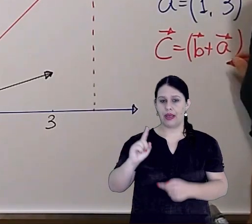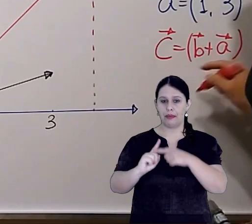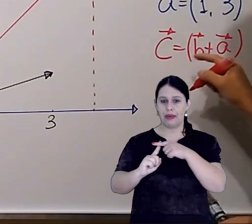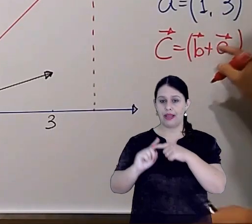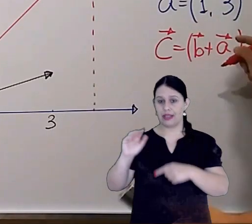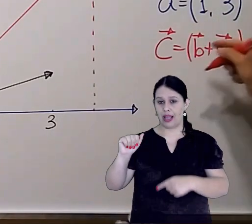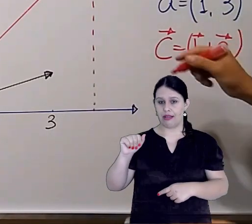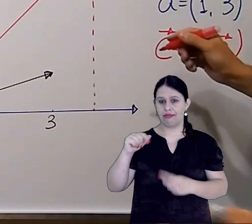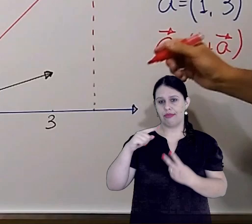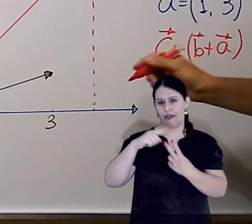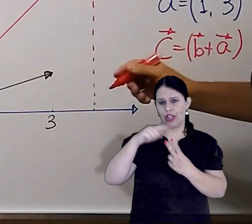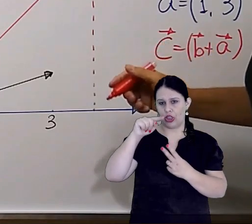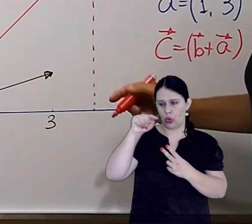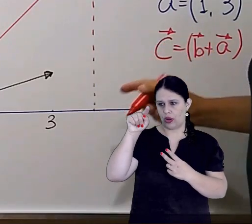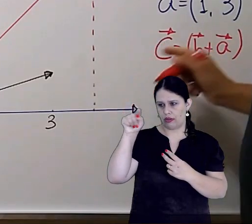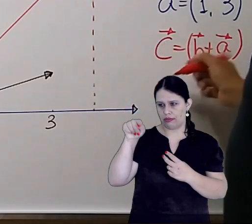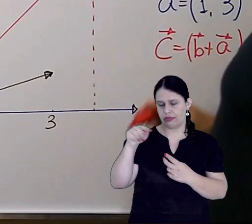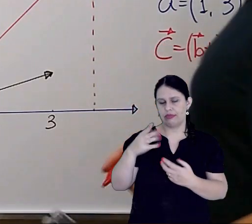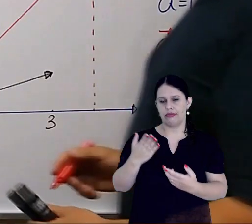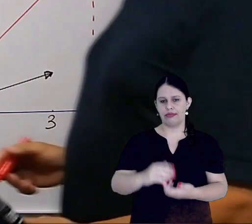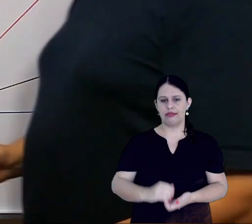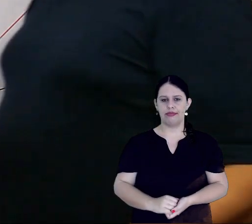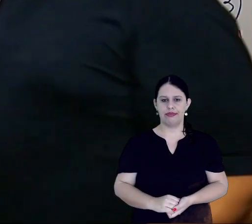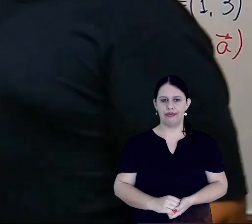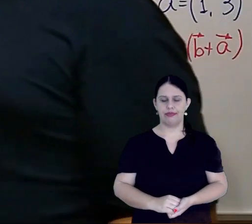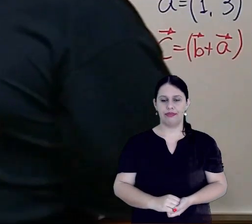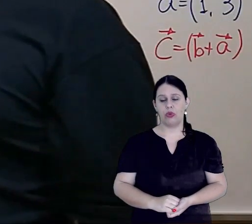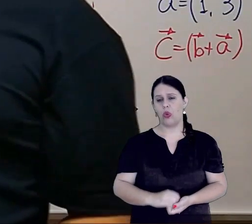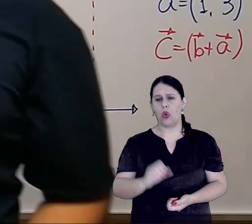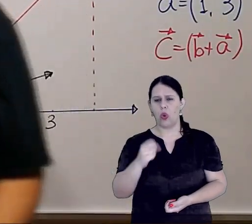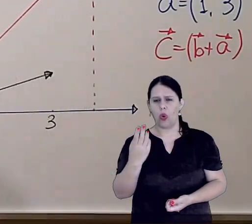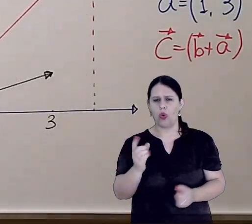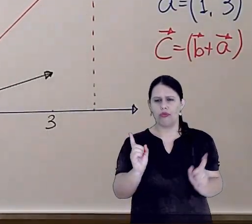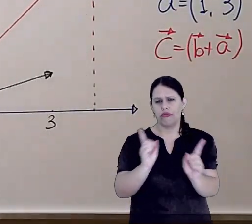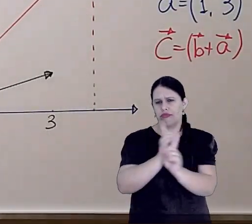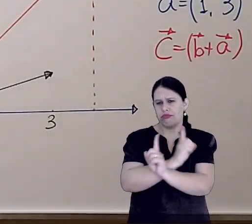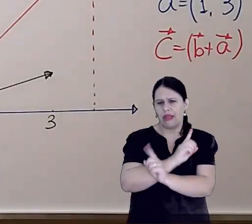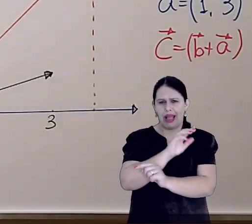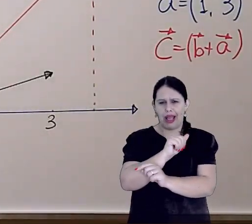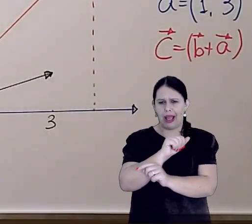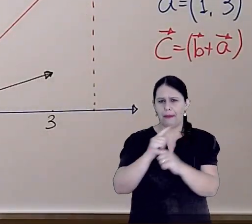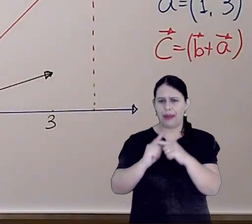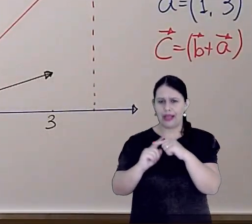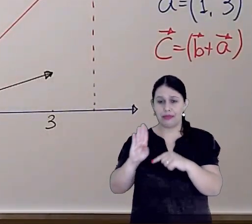Ou A mais B Tanto faz Porque a soma de vetores É